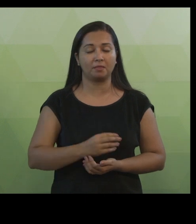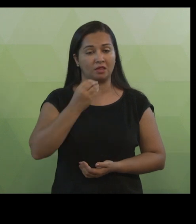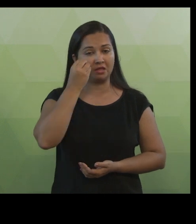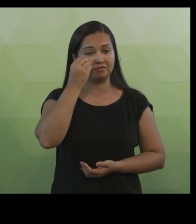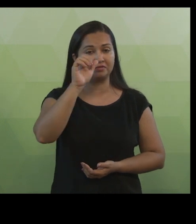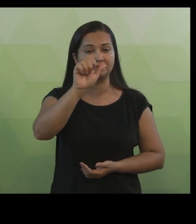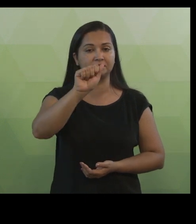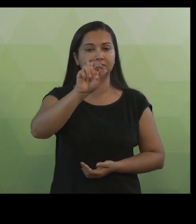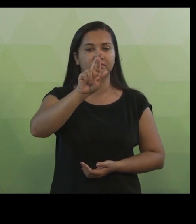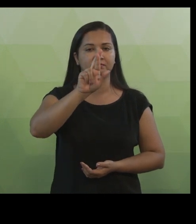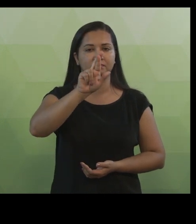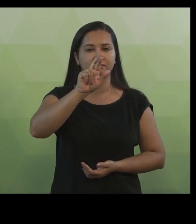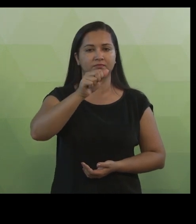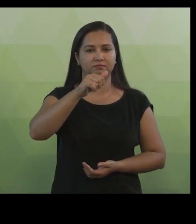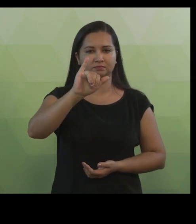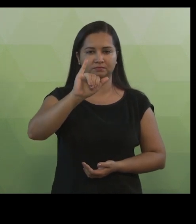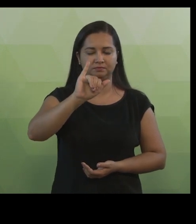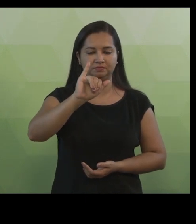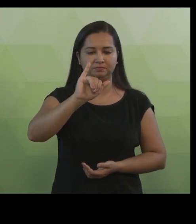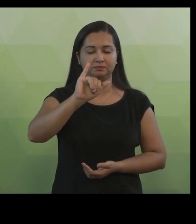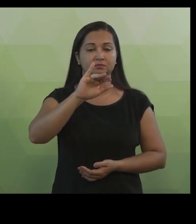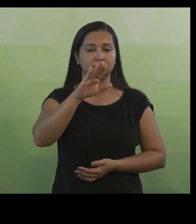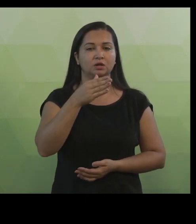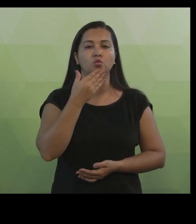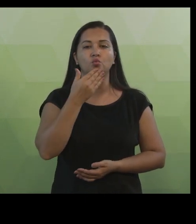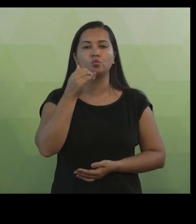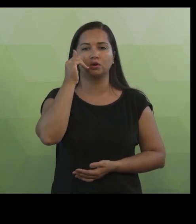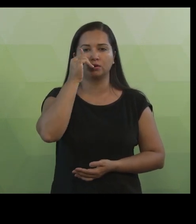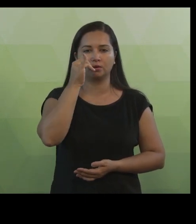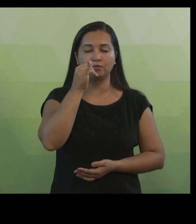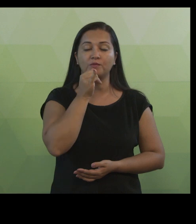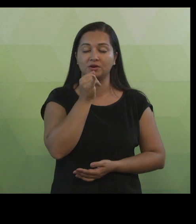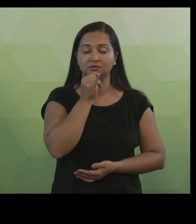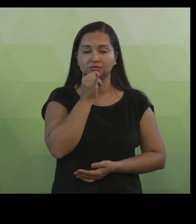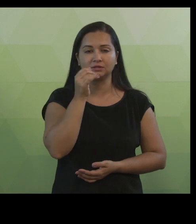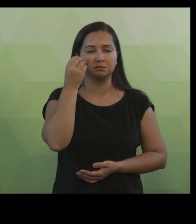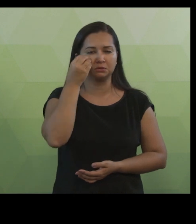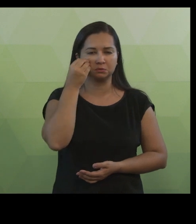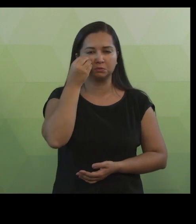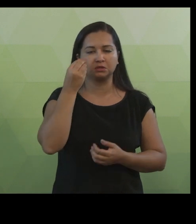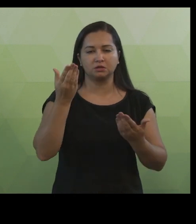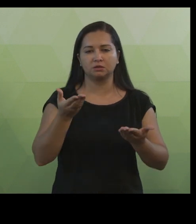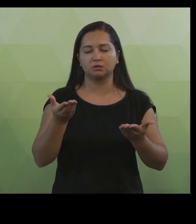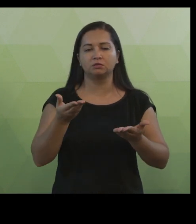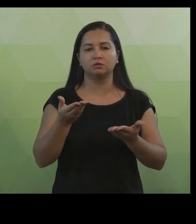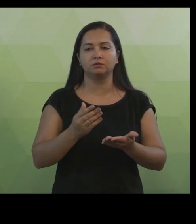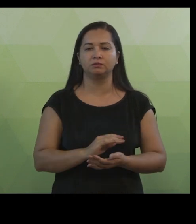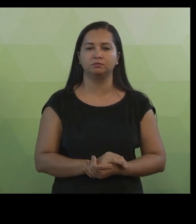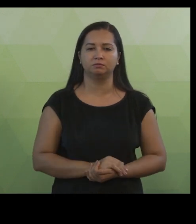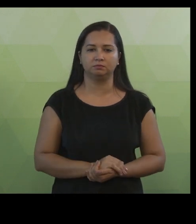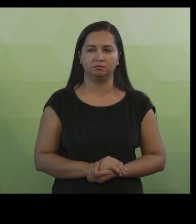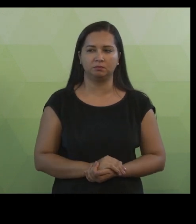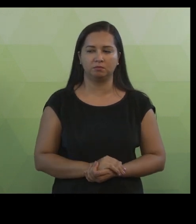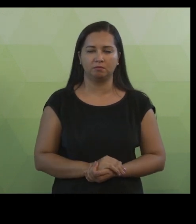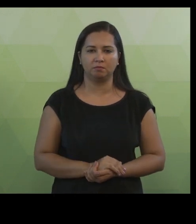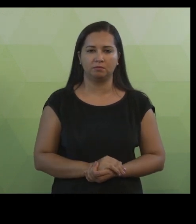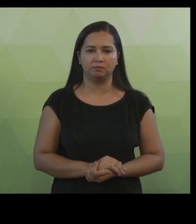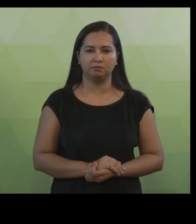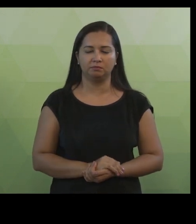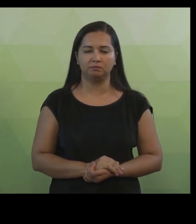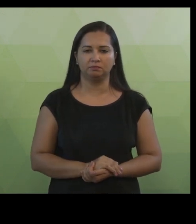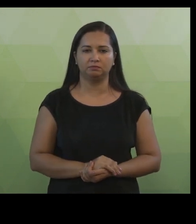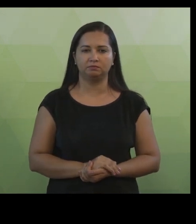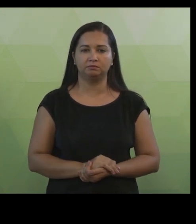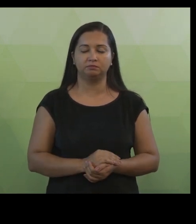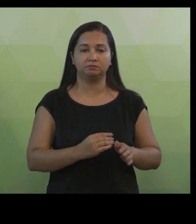linha pela coluna, ou seja, 5 por 5, 25 inteiros são armazenados nessa